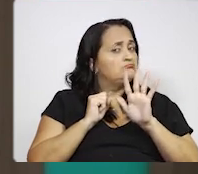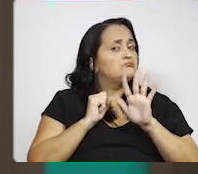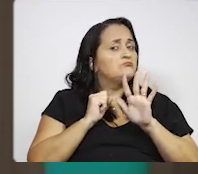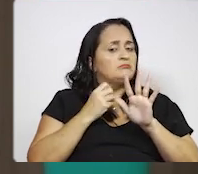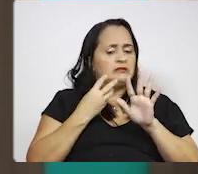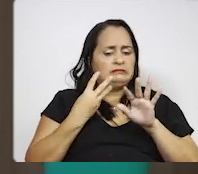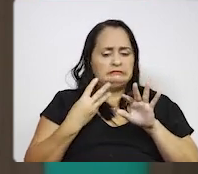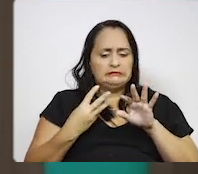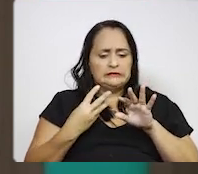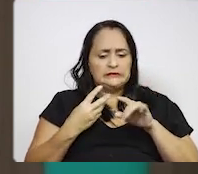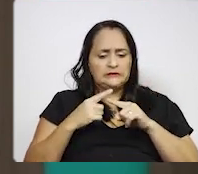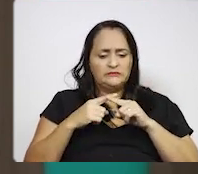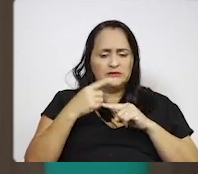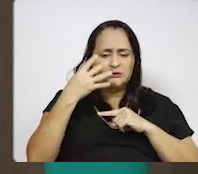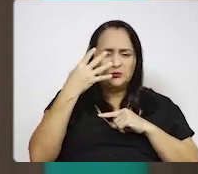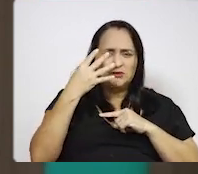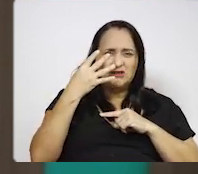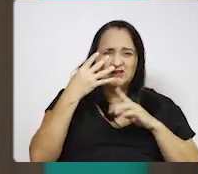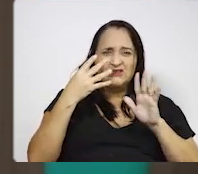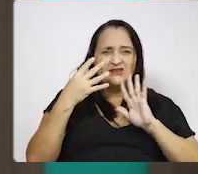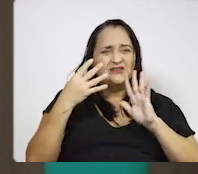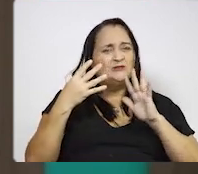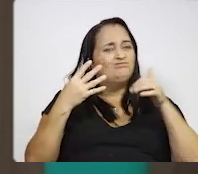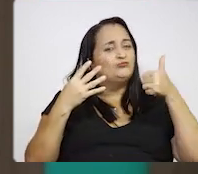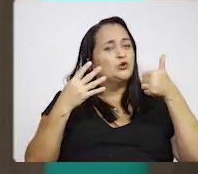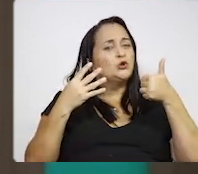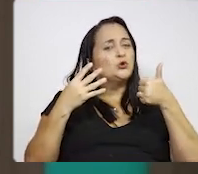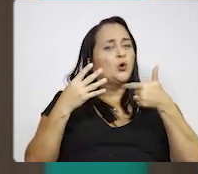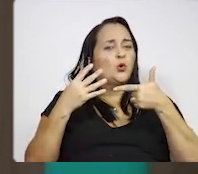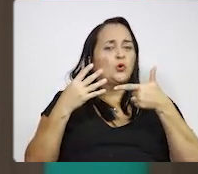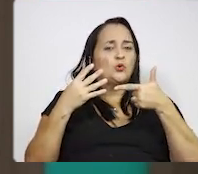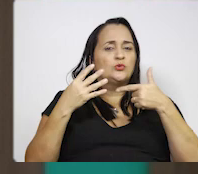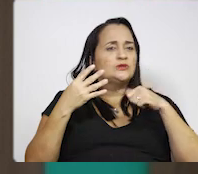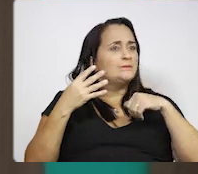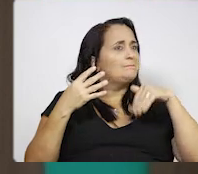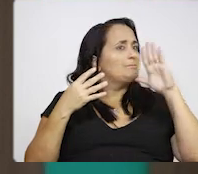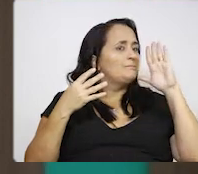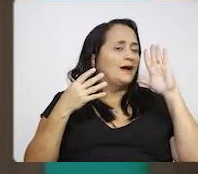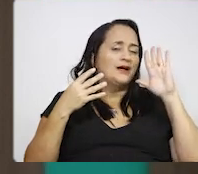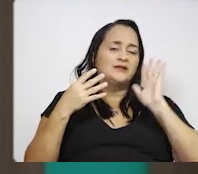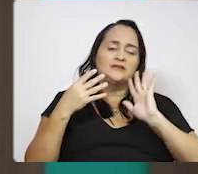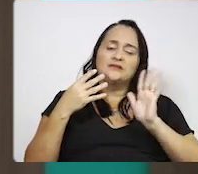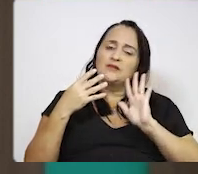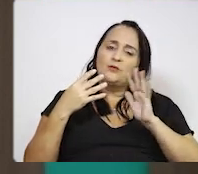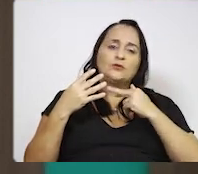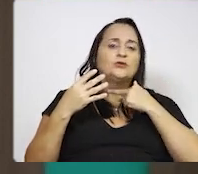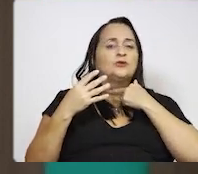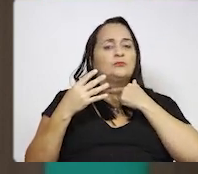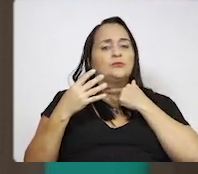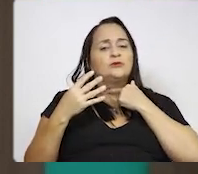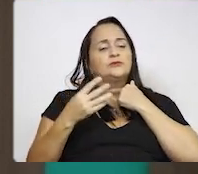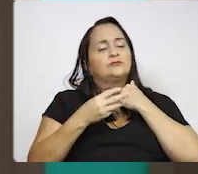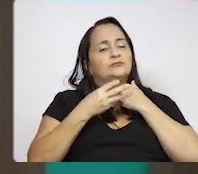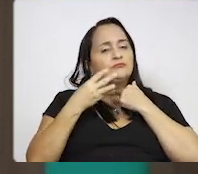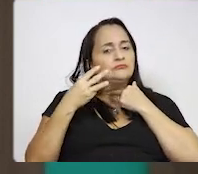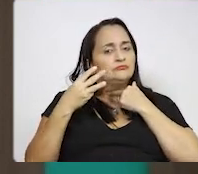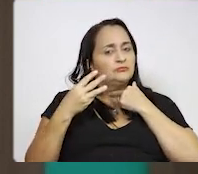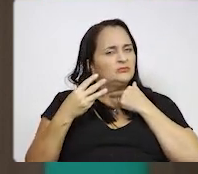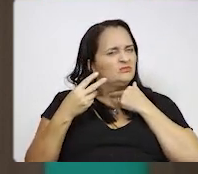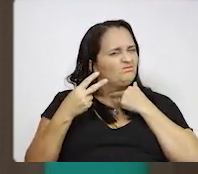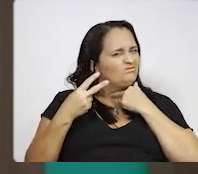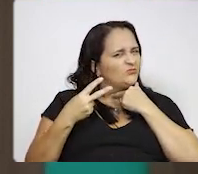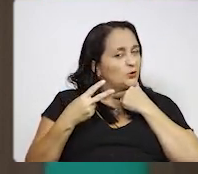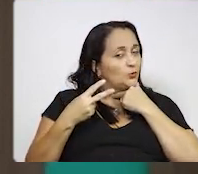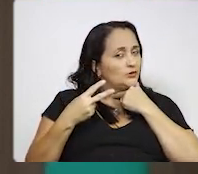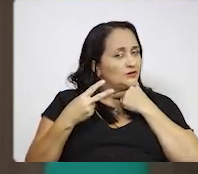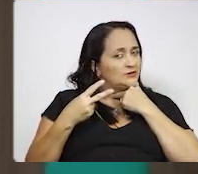aqui, 3 vezes 4 dá 12. 12 passou. Então, não podemos. Temos que voltar